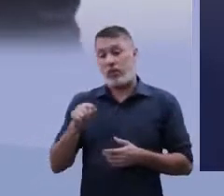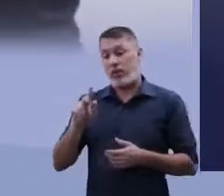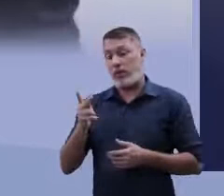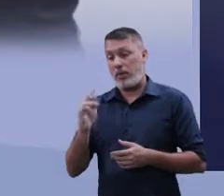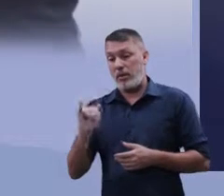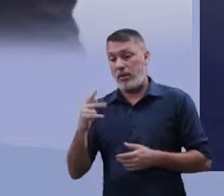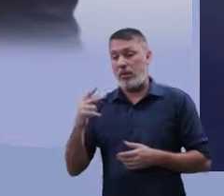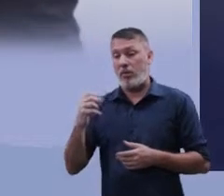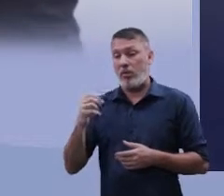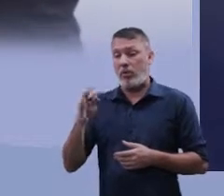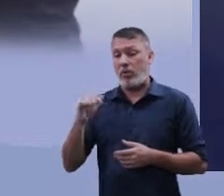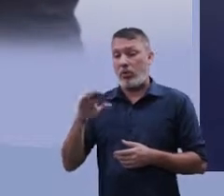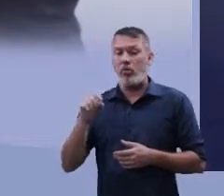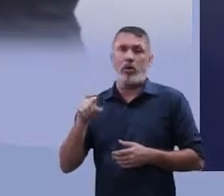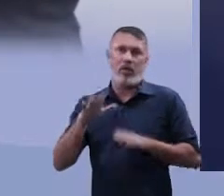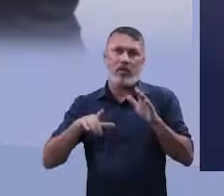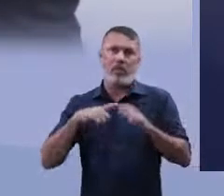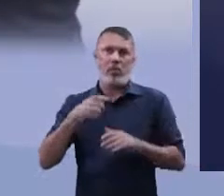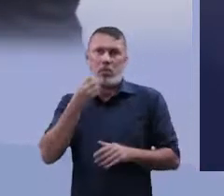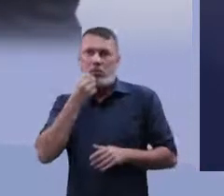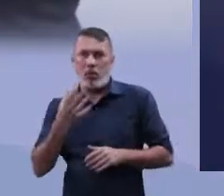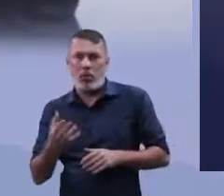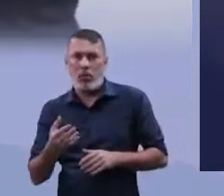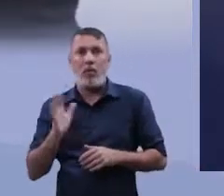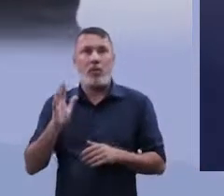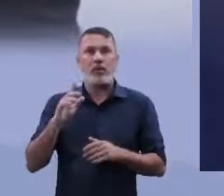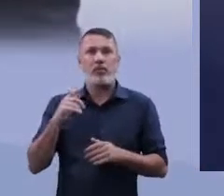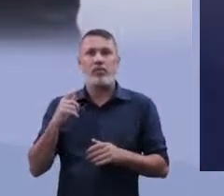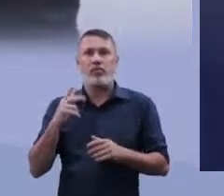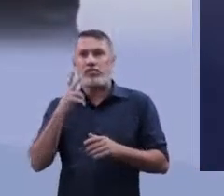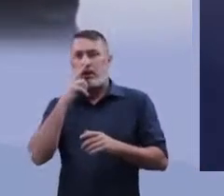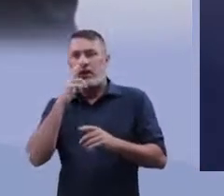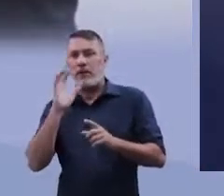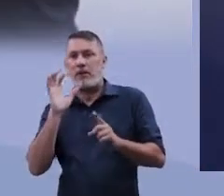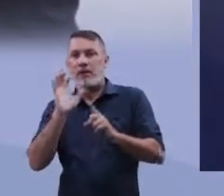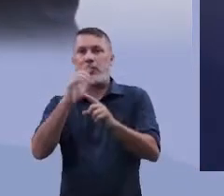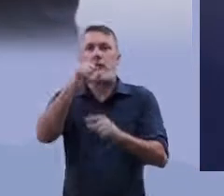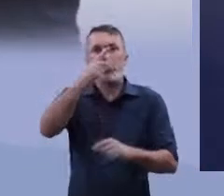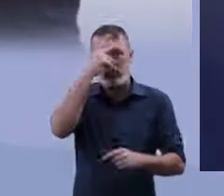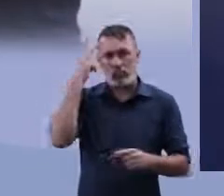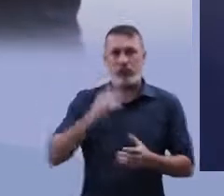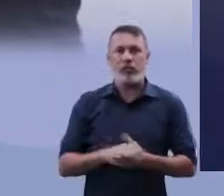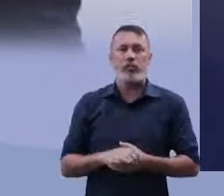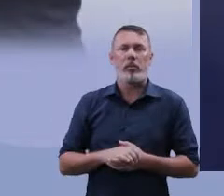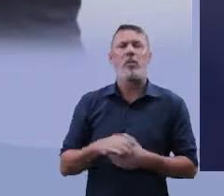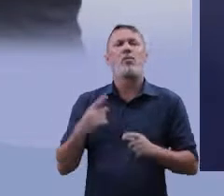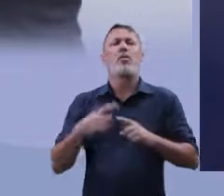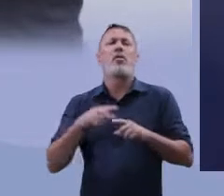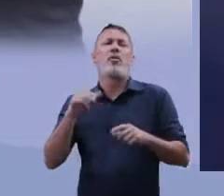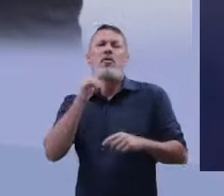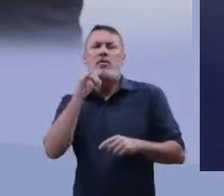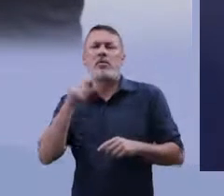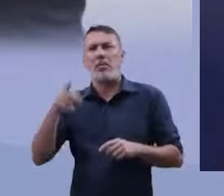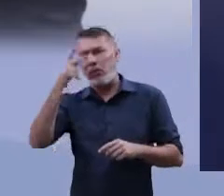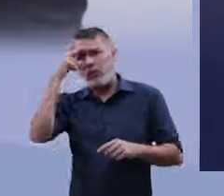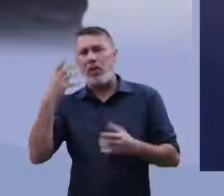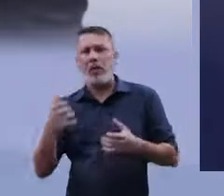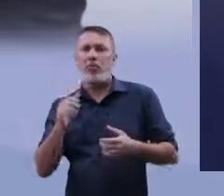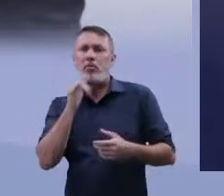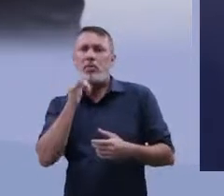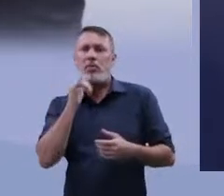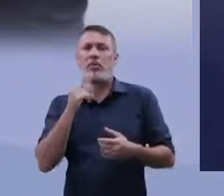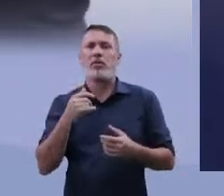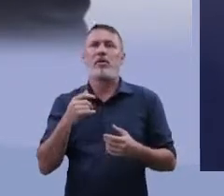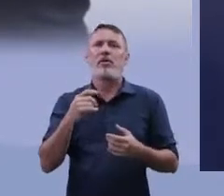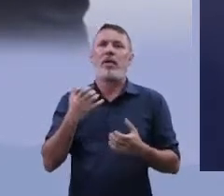outro objetivo. Por exemplo, o sujeito que quer estudar apenas por um objetivo prático, pragmático, para passar